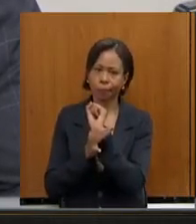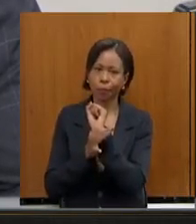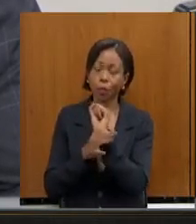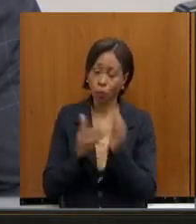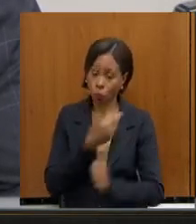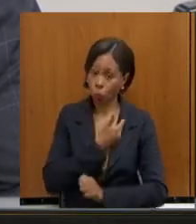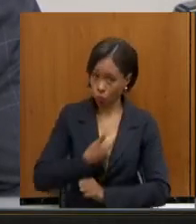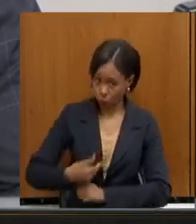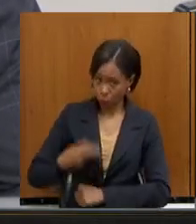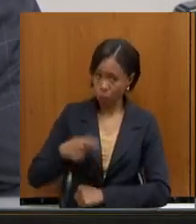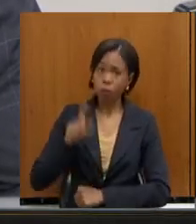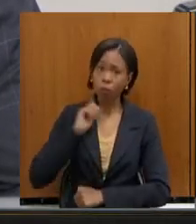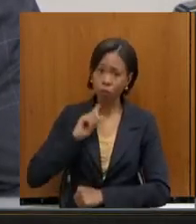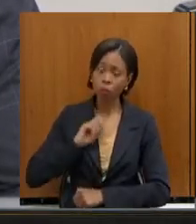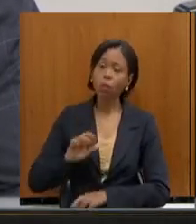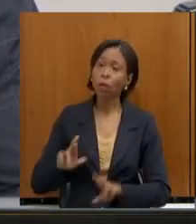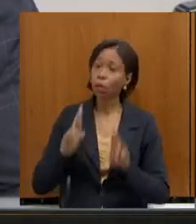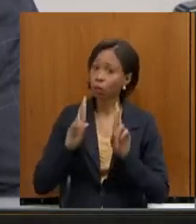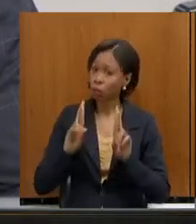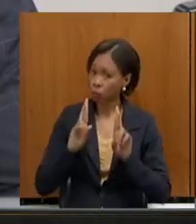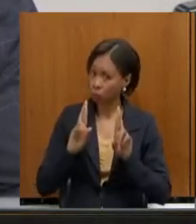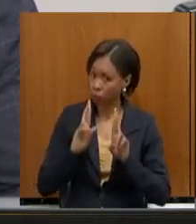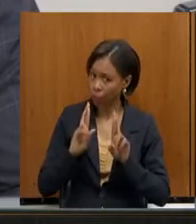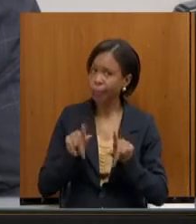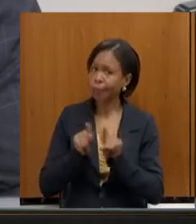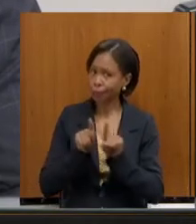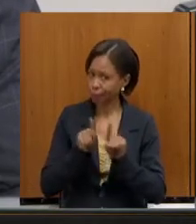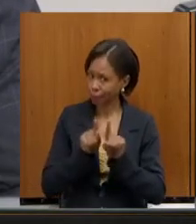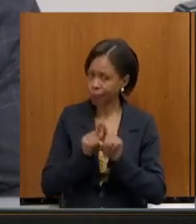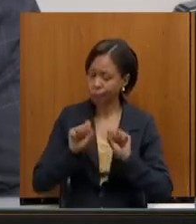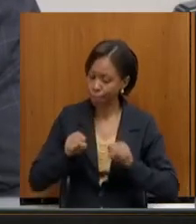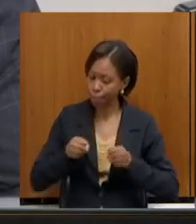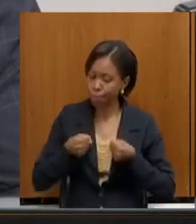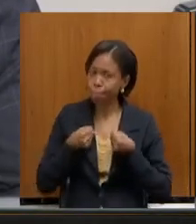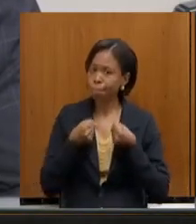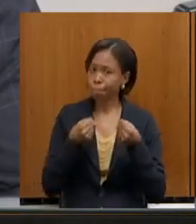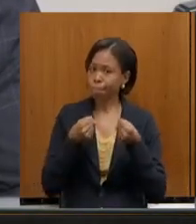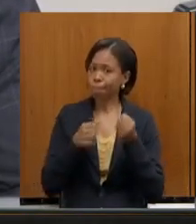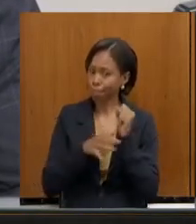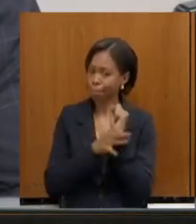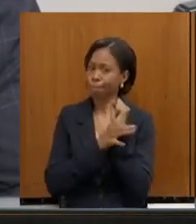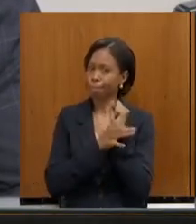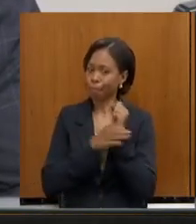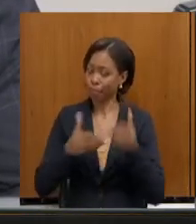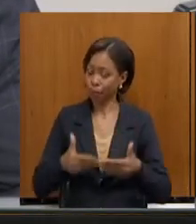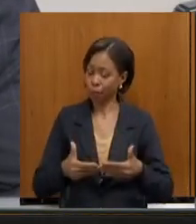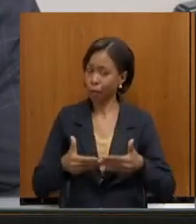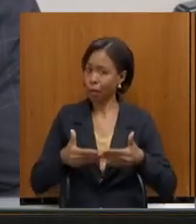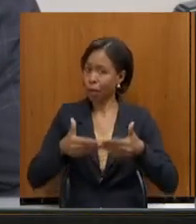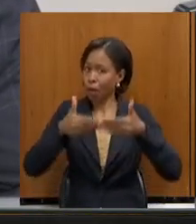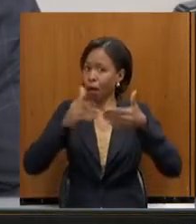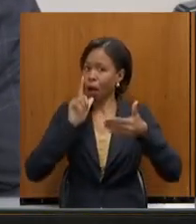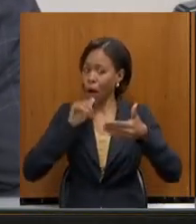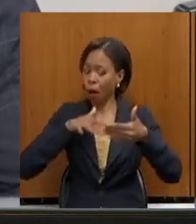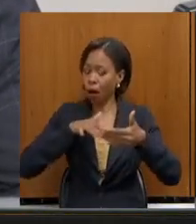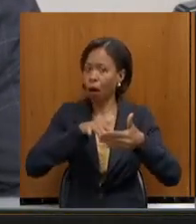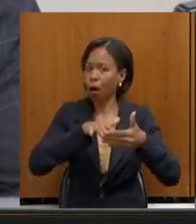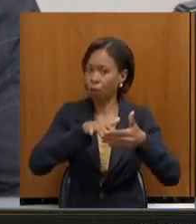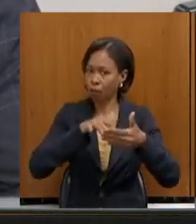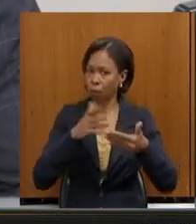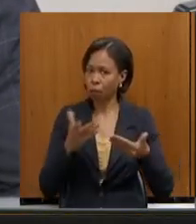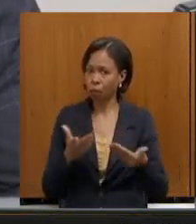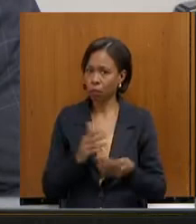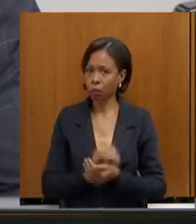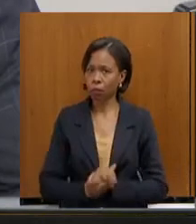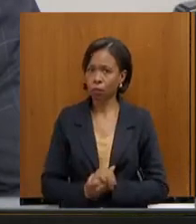responsável pela fiscalização da segurança de barragens e tenha à disposição dos